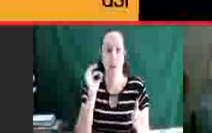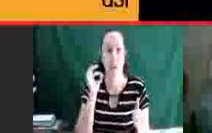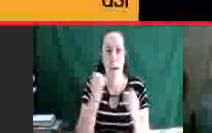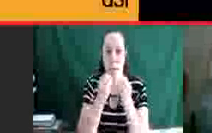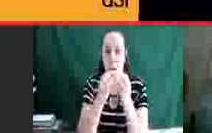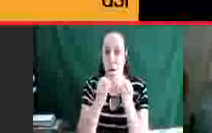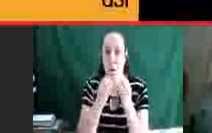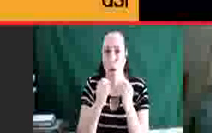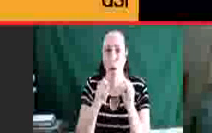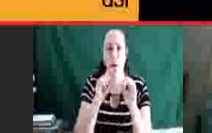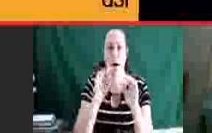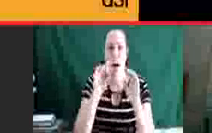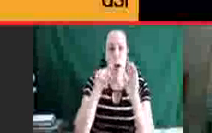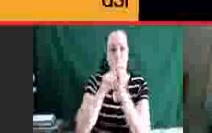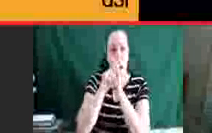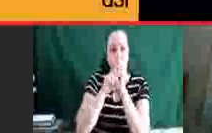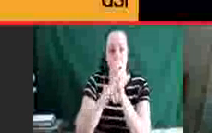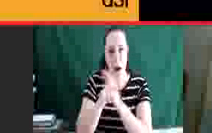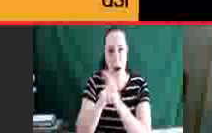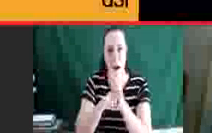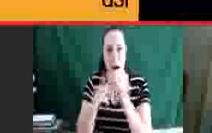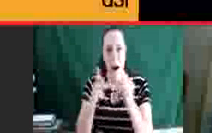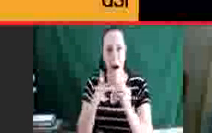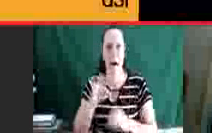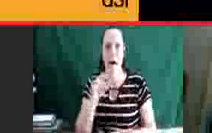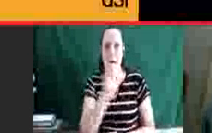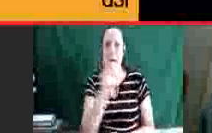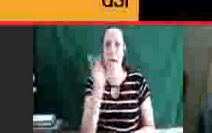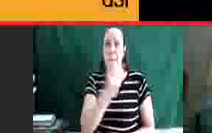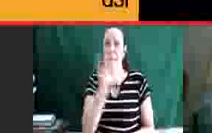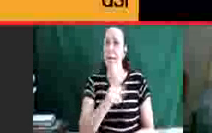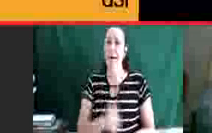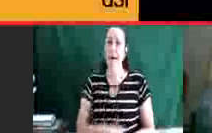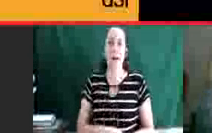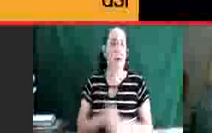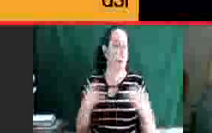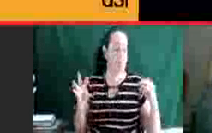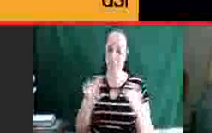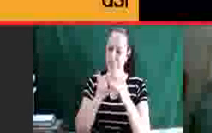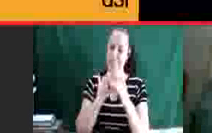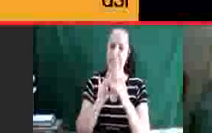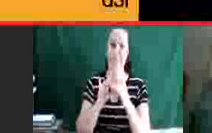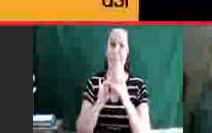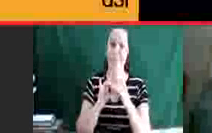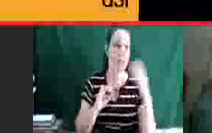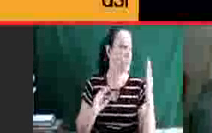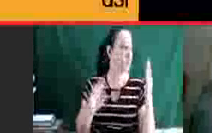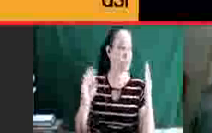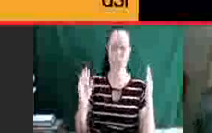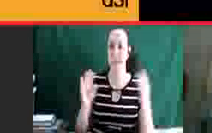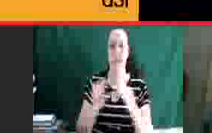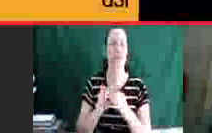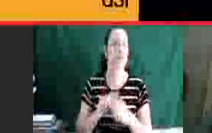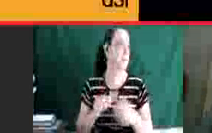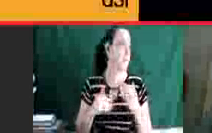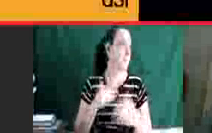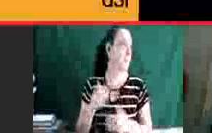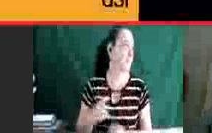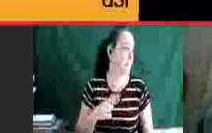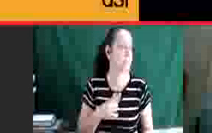Unidos, é internacional. Não só nos Estados Unidos, mas ele não é brasileiro. Então, todo site que termina com